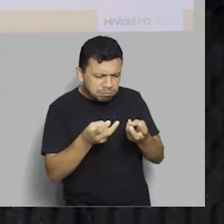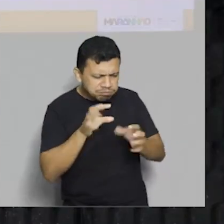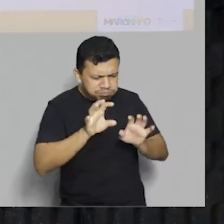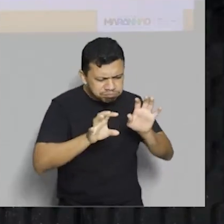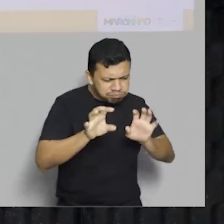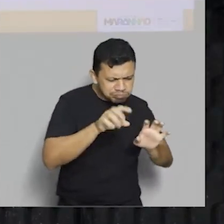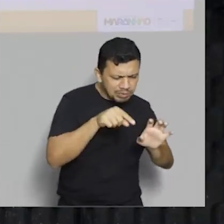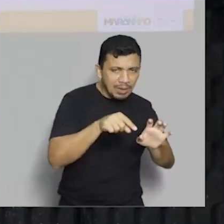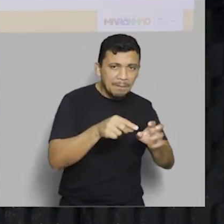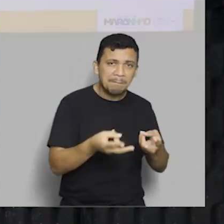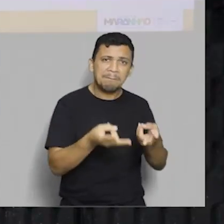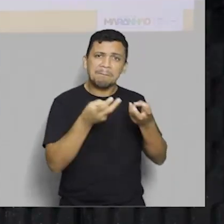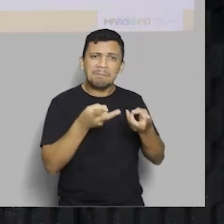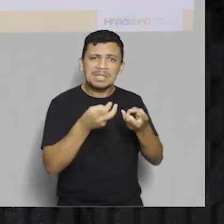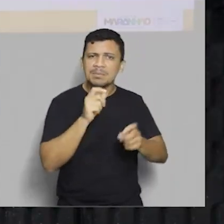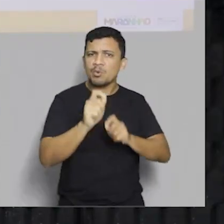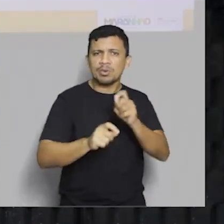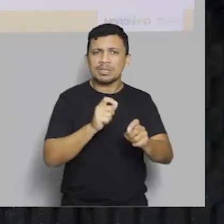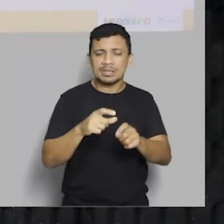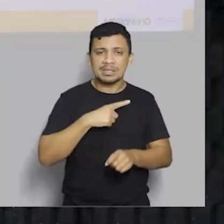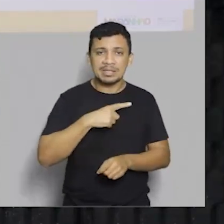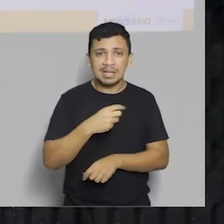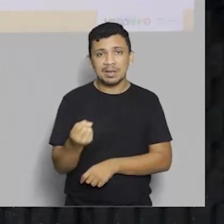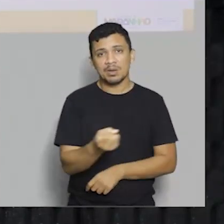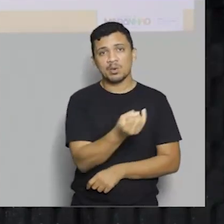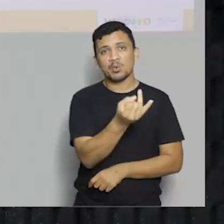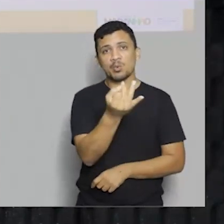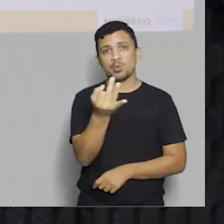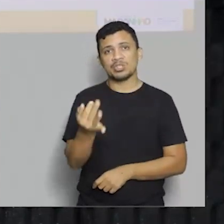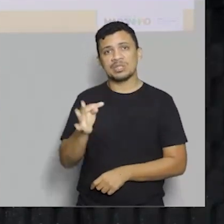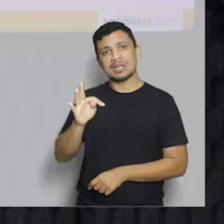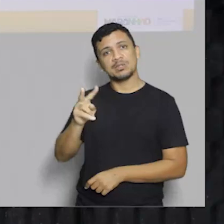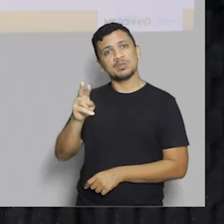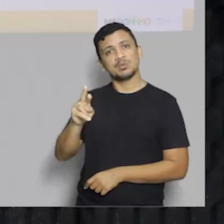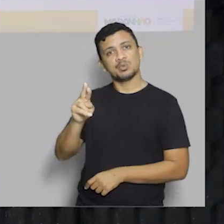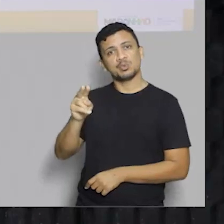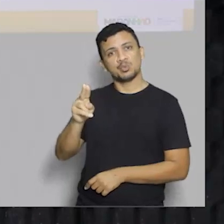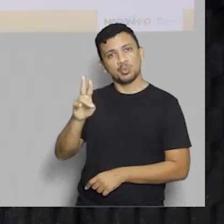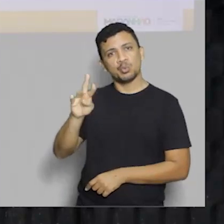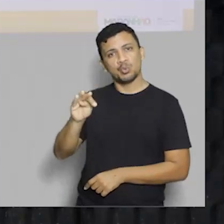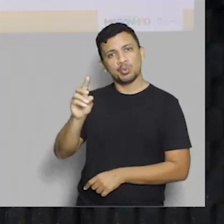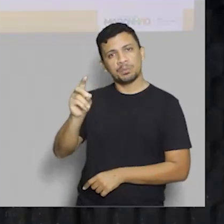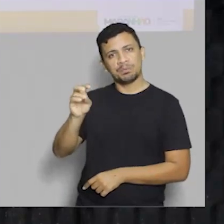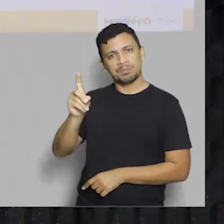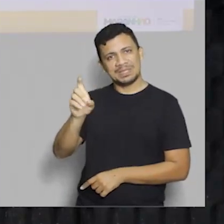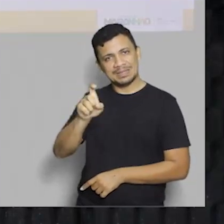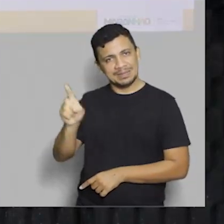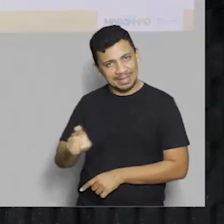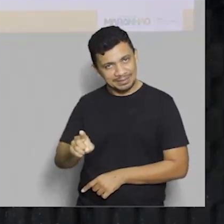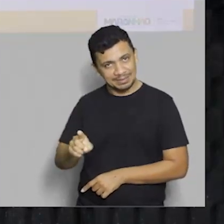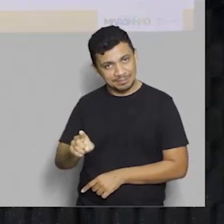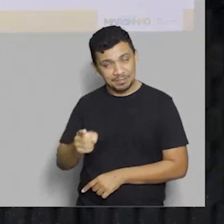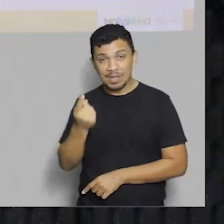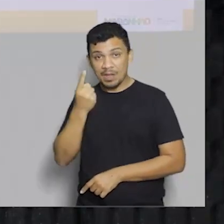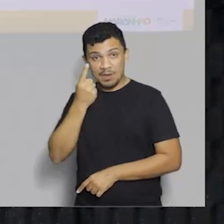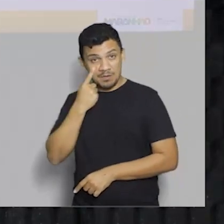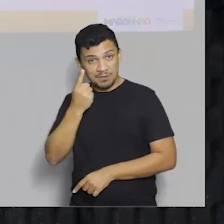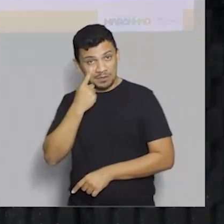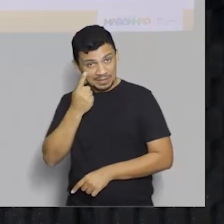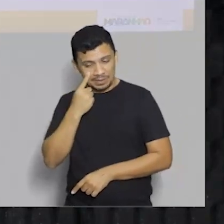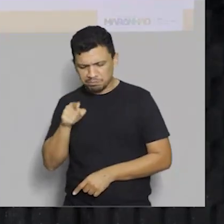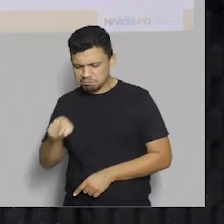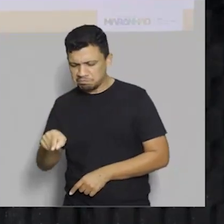pela medida da turbidez da solução aquosa. Então, observando a turbidez,